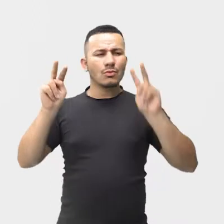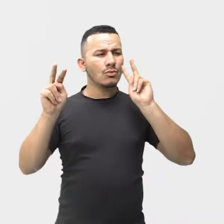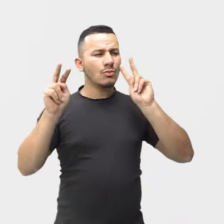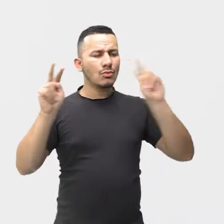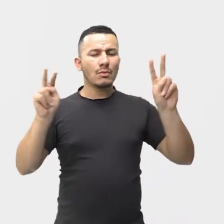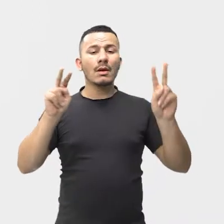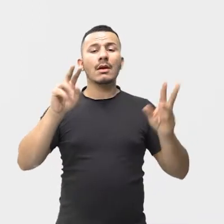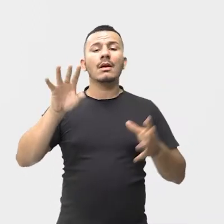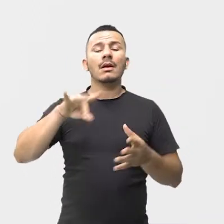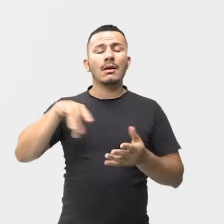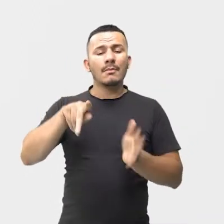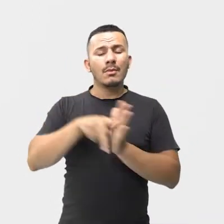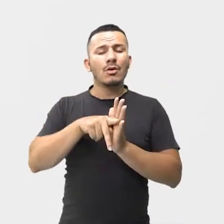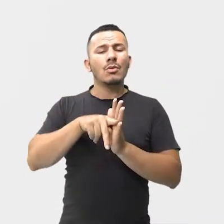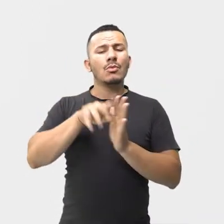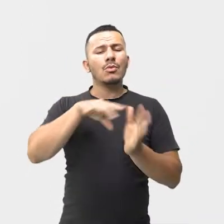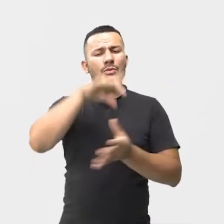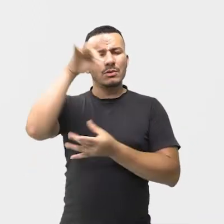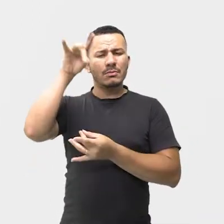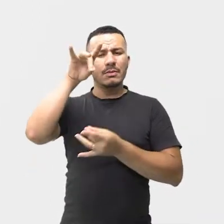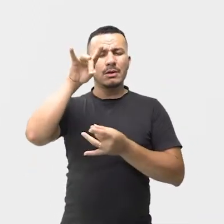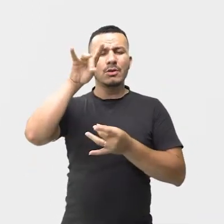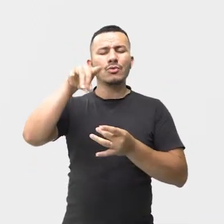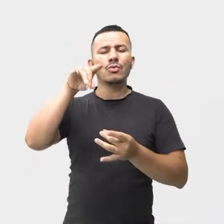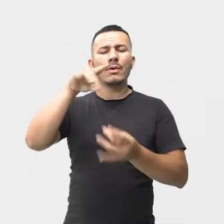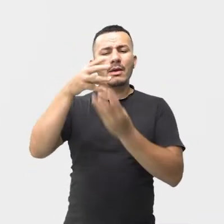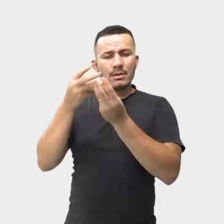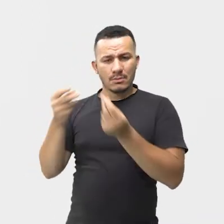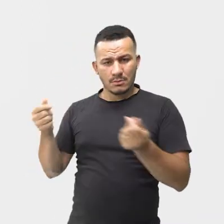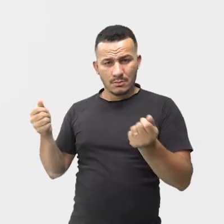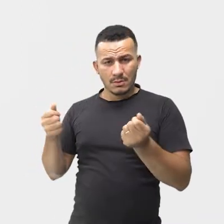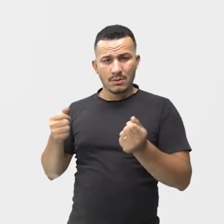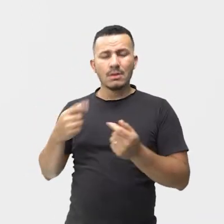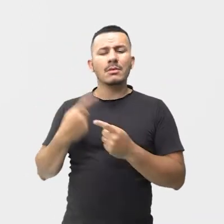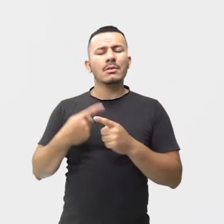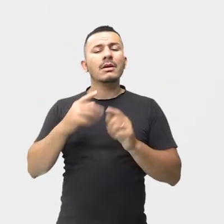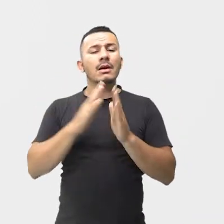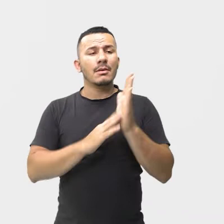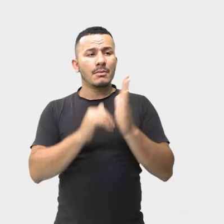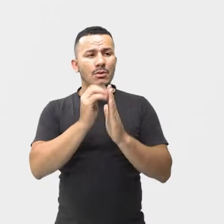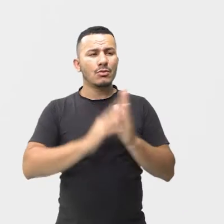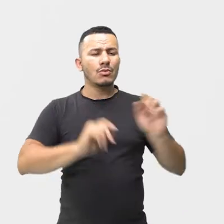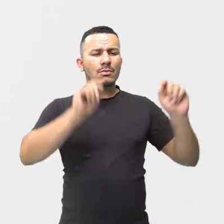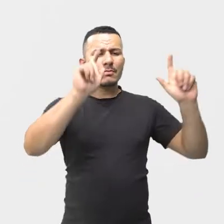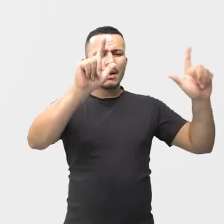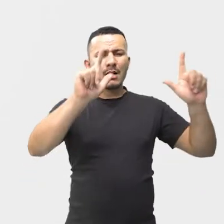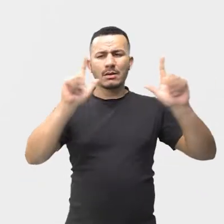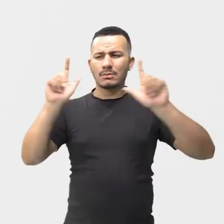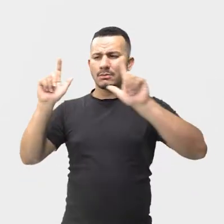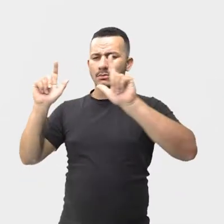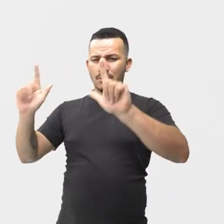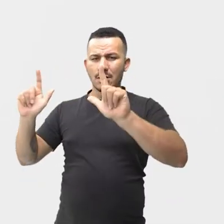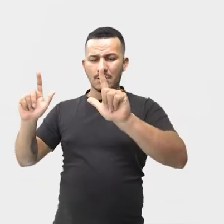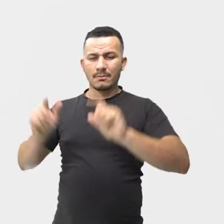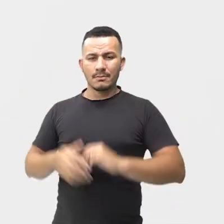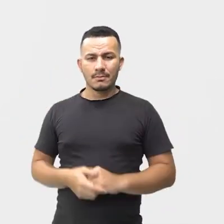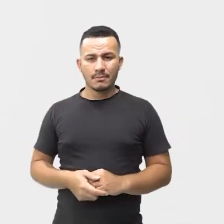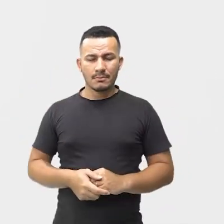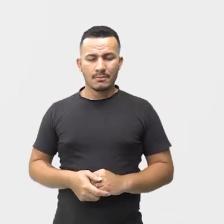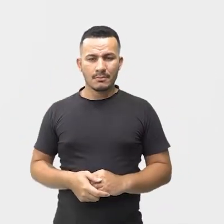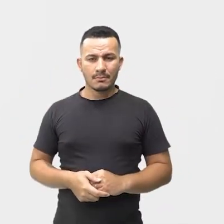espíritos. Olha só que a intenção dessa pintura para colocar bem em frente aos túmulos.